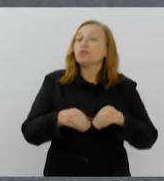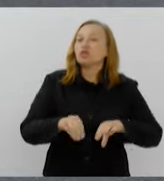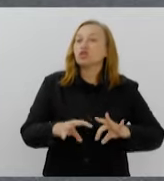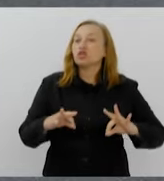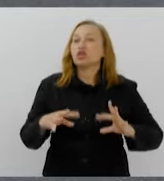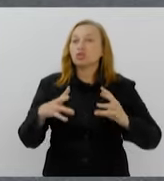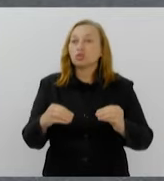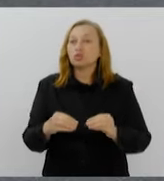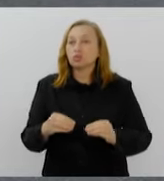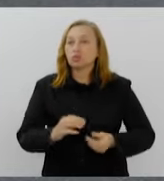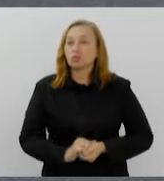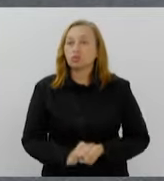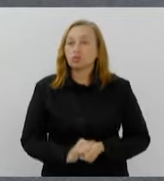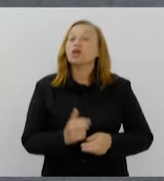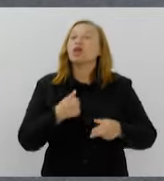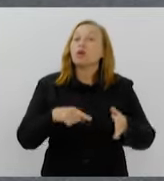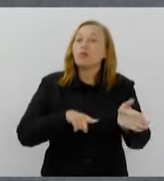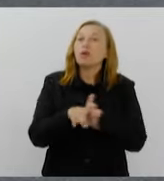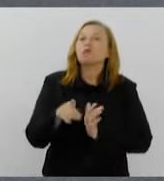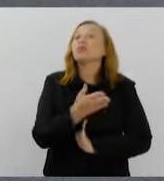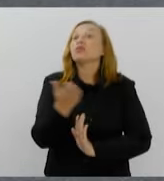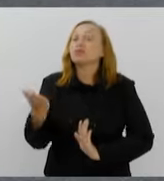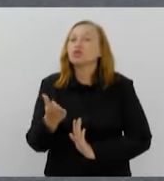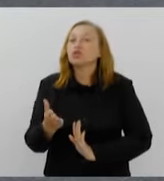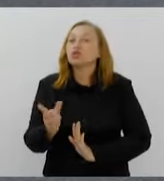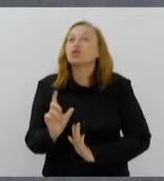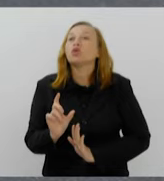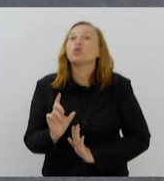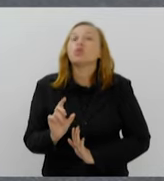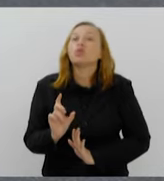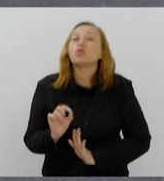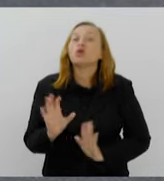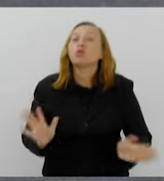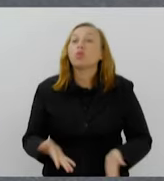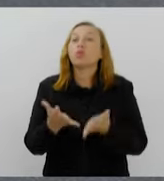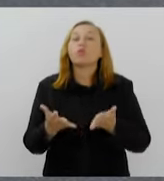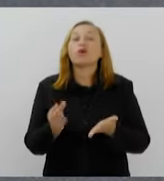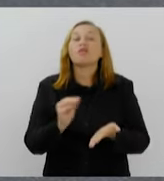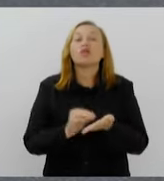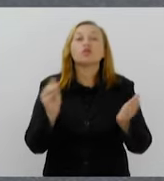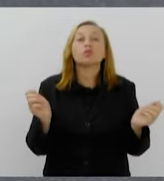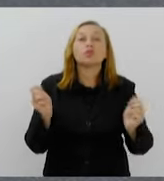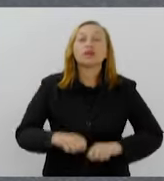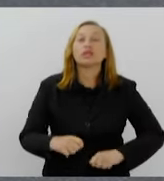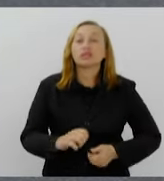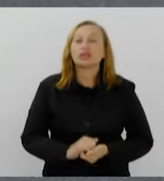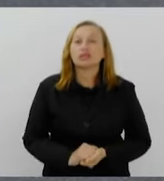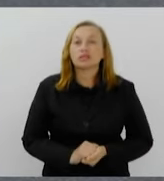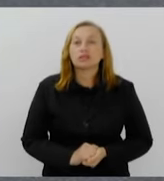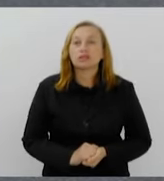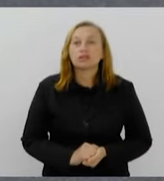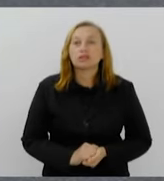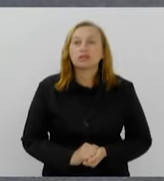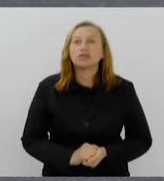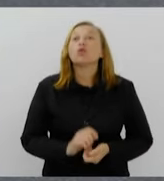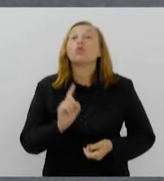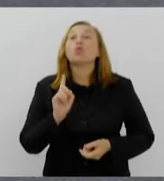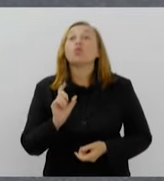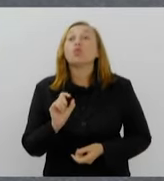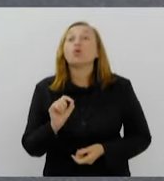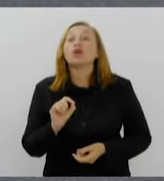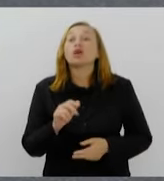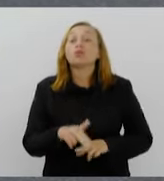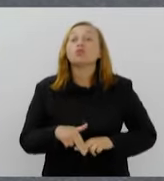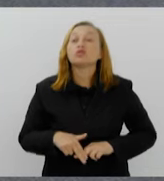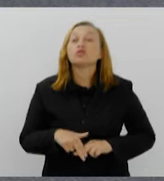outro governo e eu pergunto para vocês o que que motiva a incompetência além dela o que que motiva o